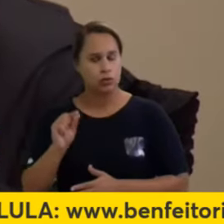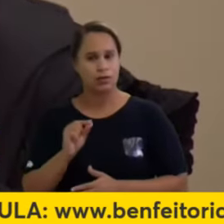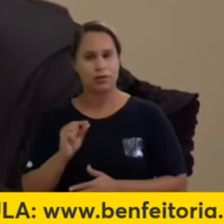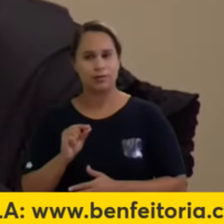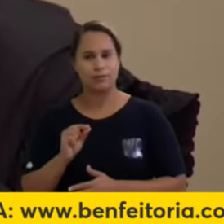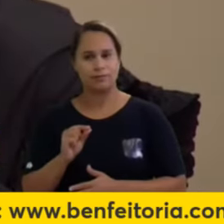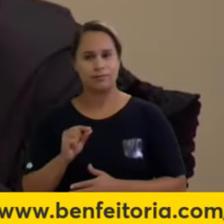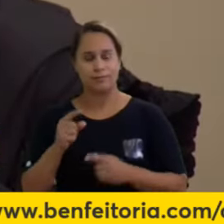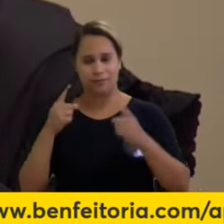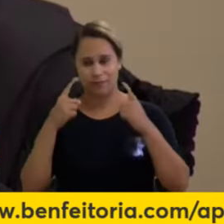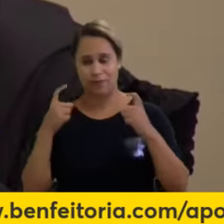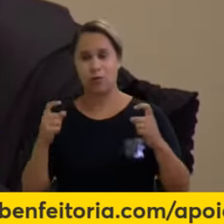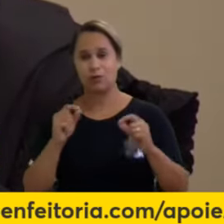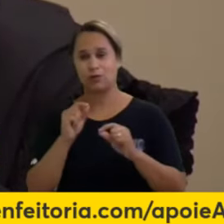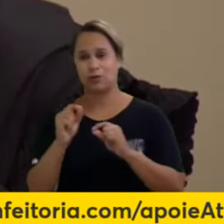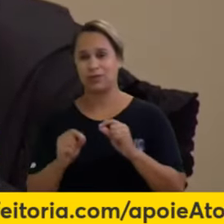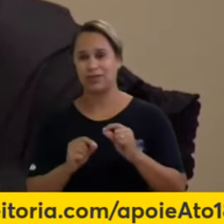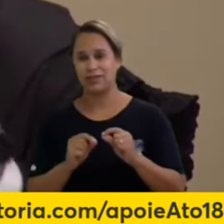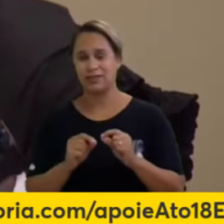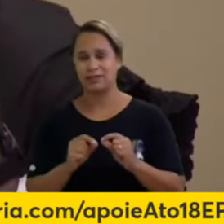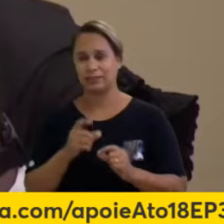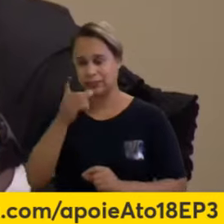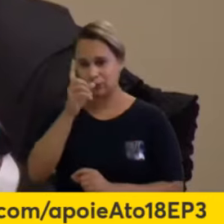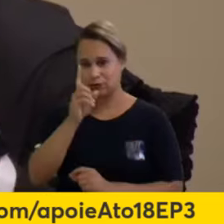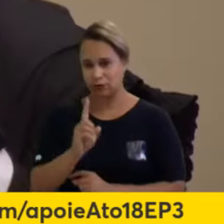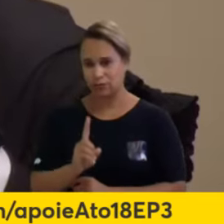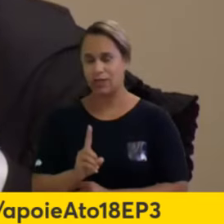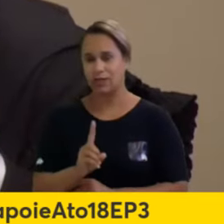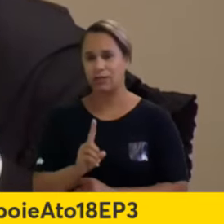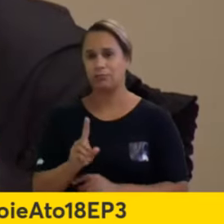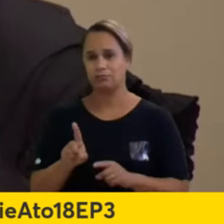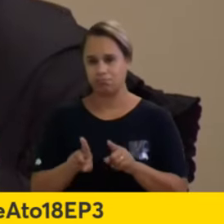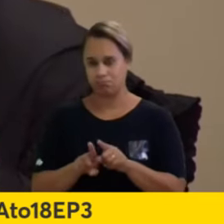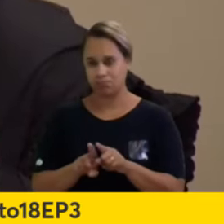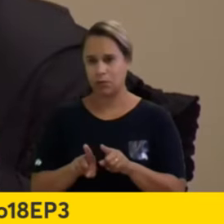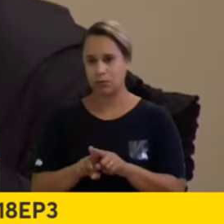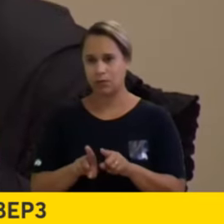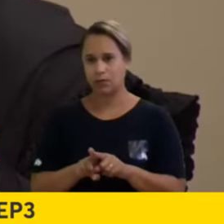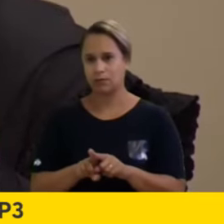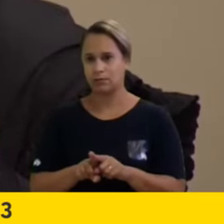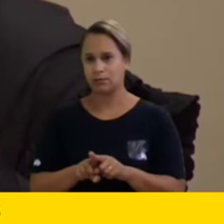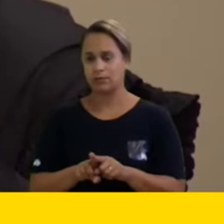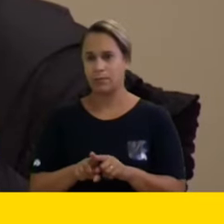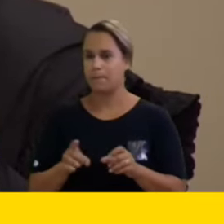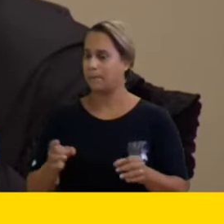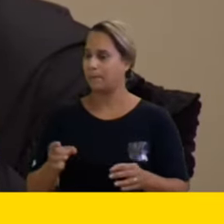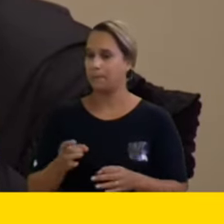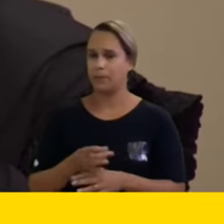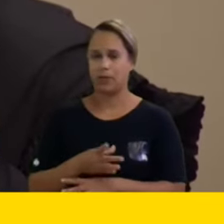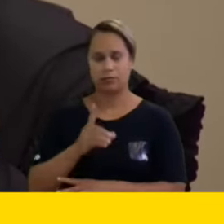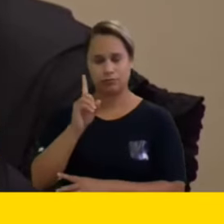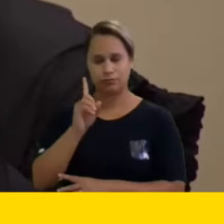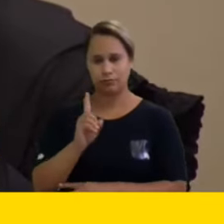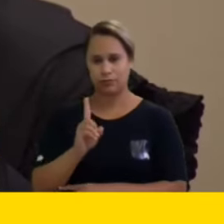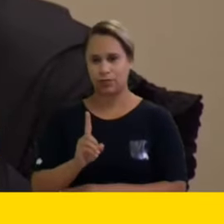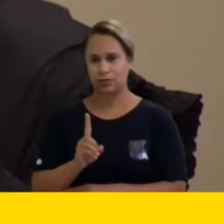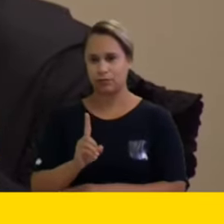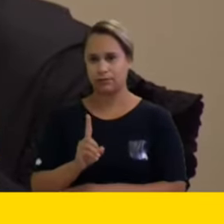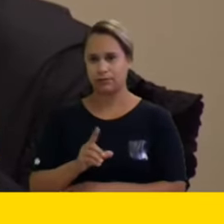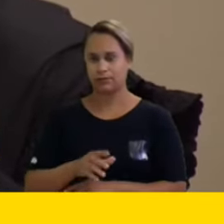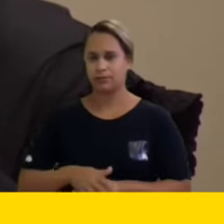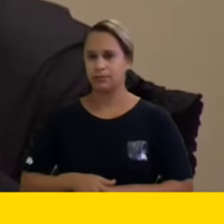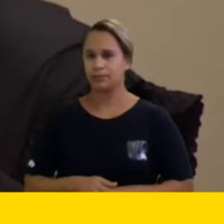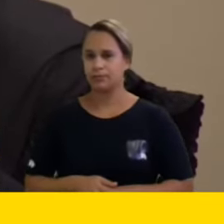direito da proteção do conteúdo cenal dos direitos fundamentais inconstitucionais de pleno direito a doutrina